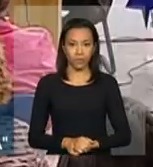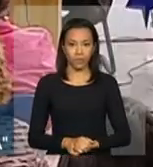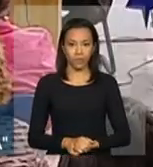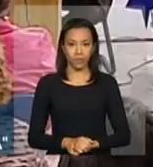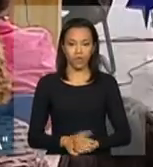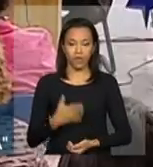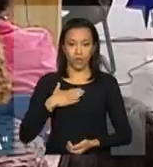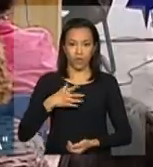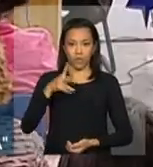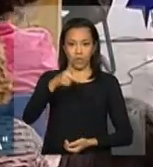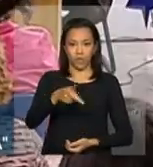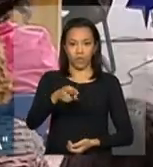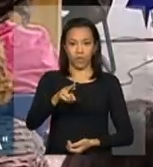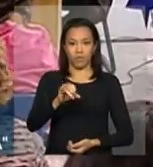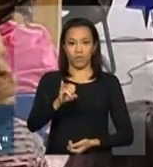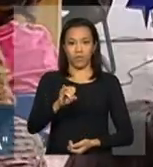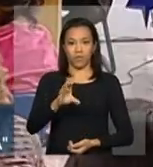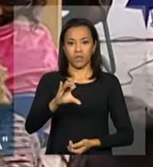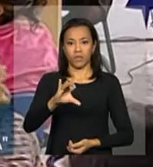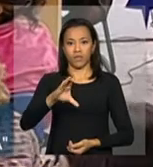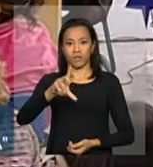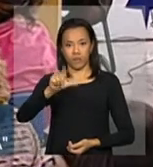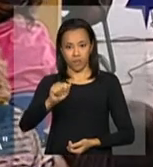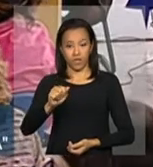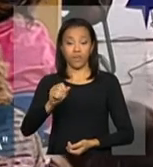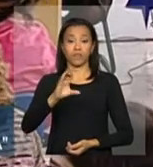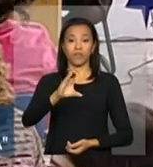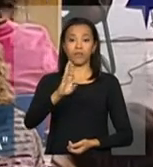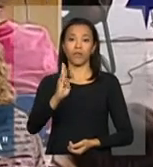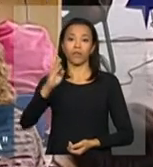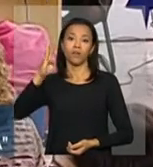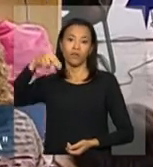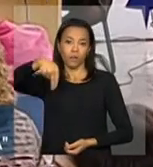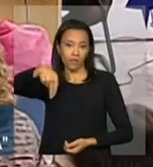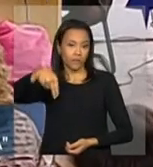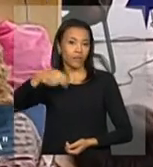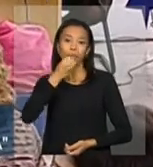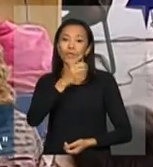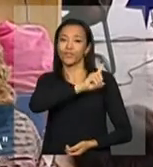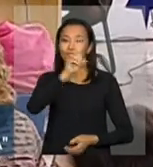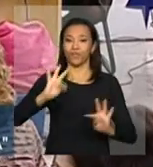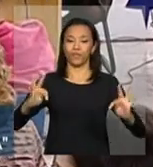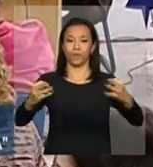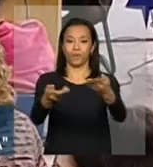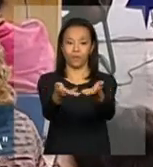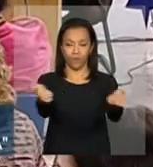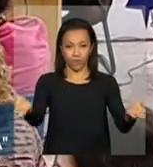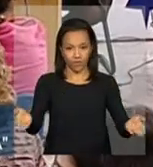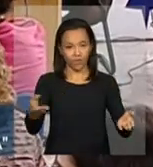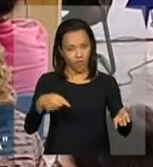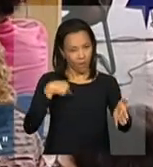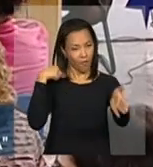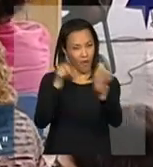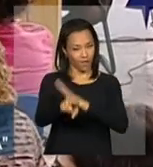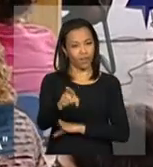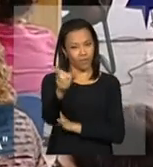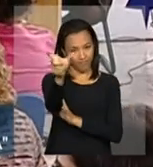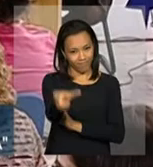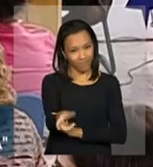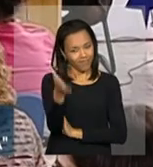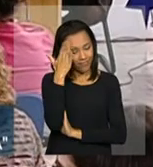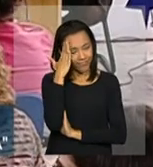Priscila Peixoto, da Rádio CBN, aqui, ministra. Bom dia a todas. Bom dia. É com a senhora mesmo que eu queria